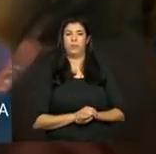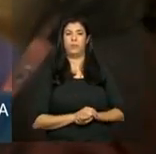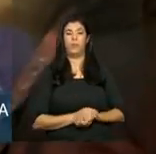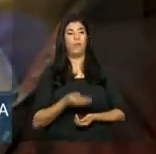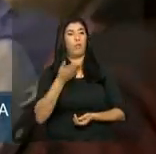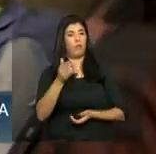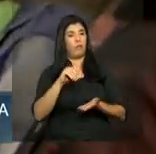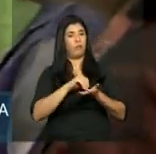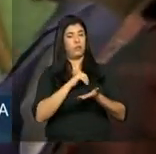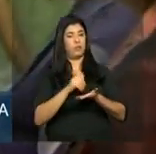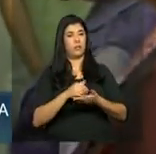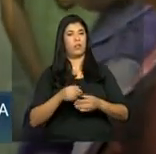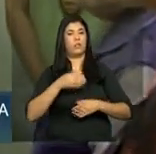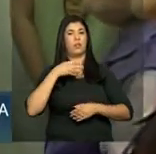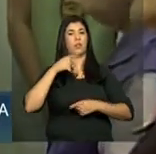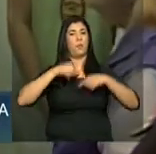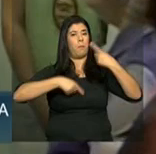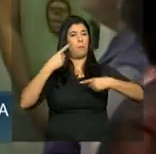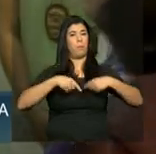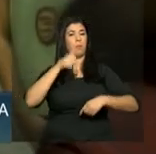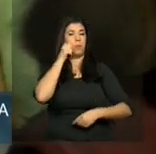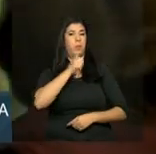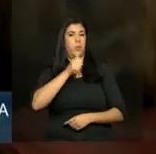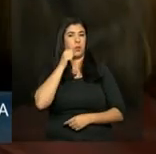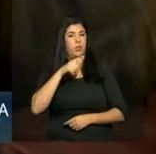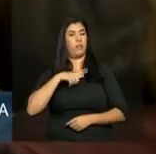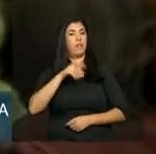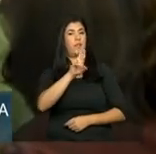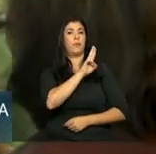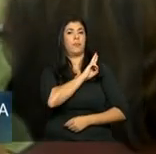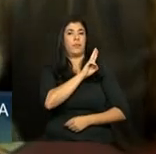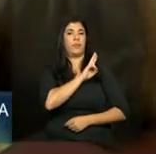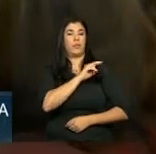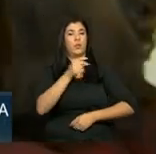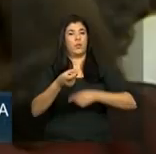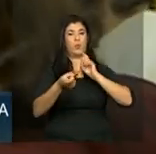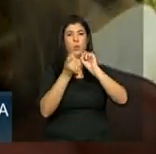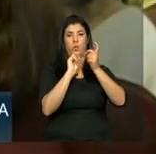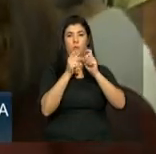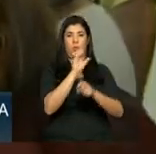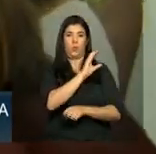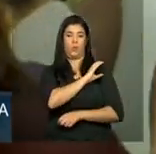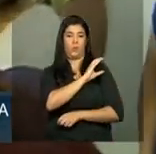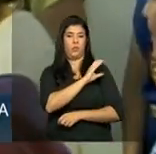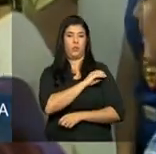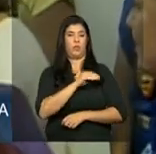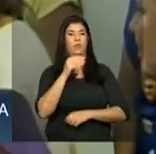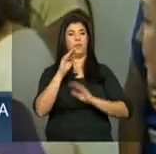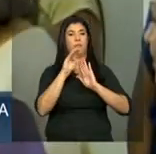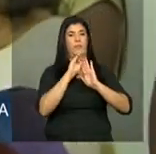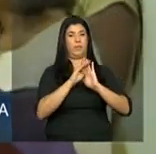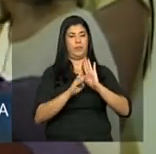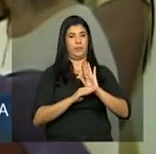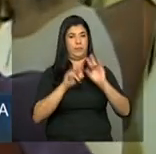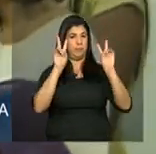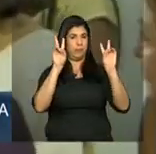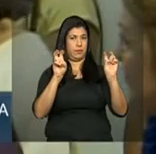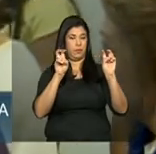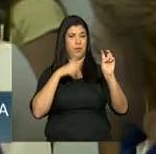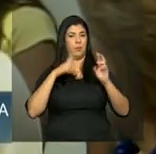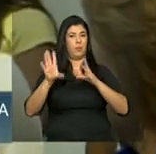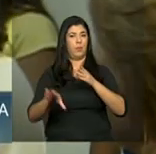secretaria de políticas para as mulheres é a responsável pela coordenação do programa e para a sua